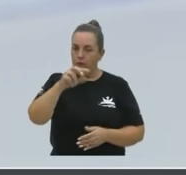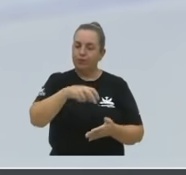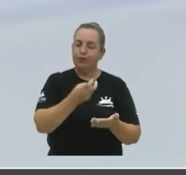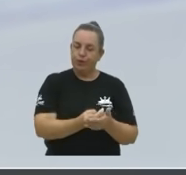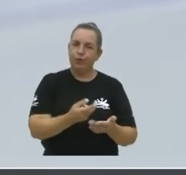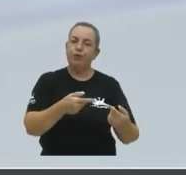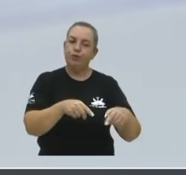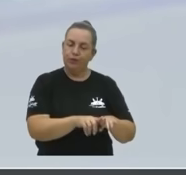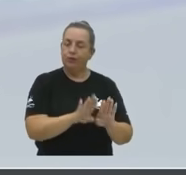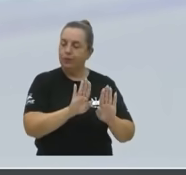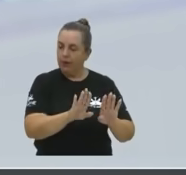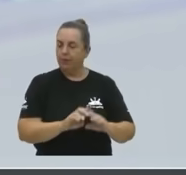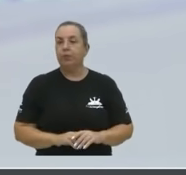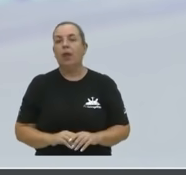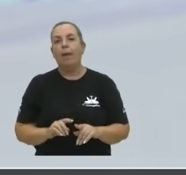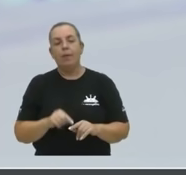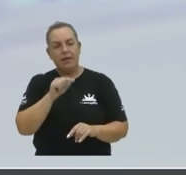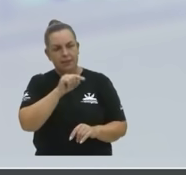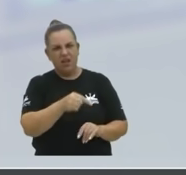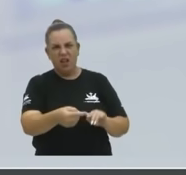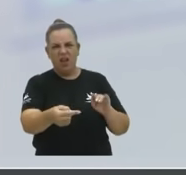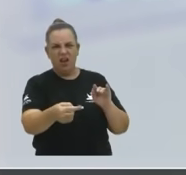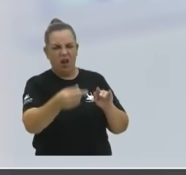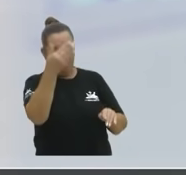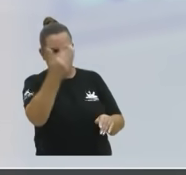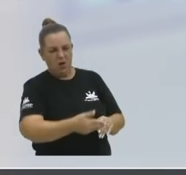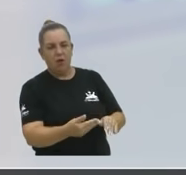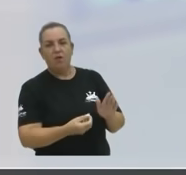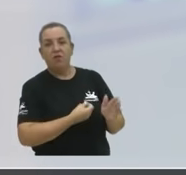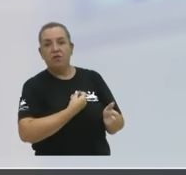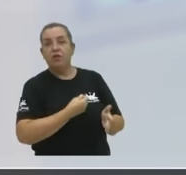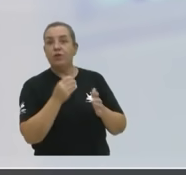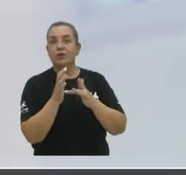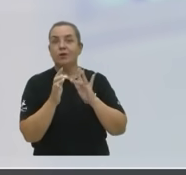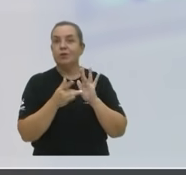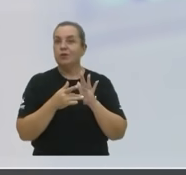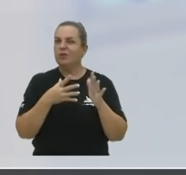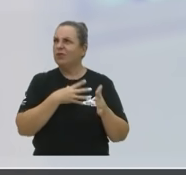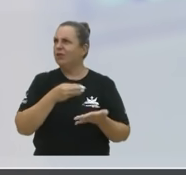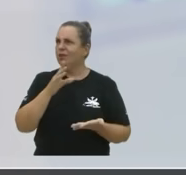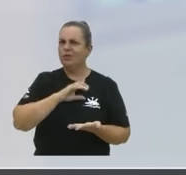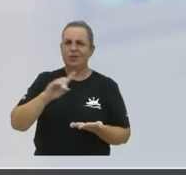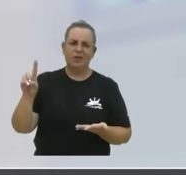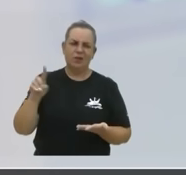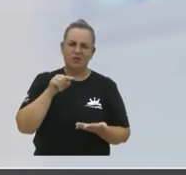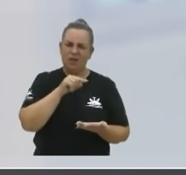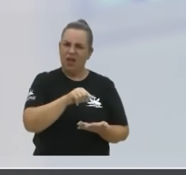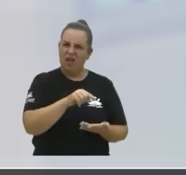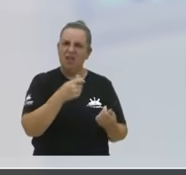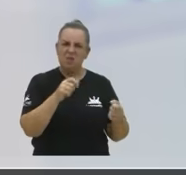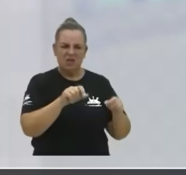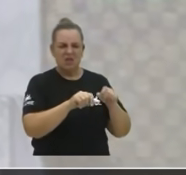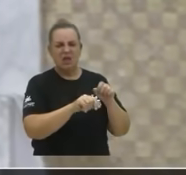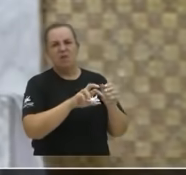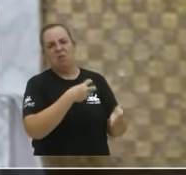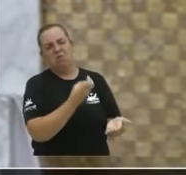Mas aquele que era a prova viva de Jesus ser o Messias, tinha que ser morto.